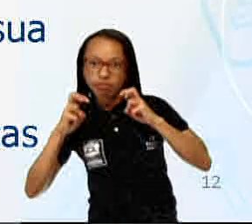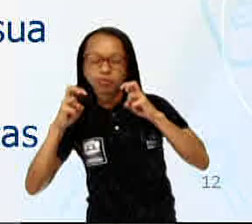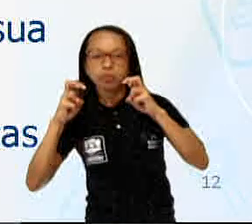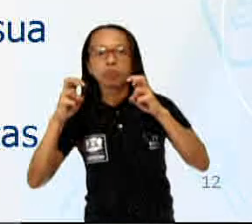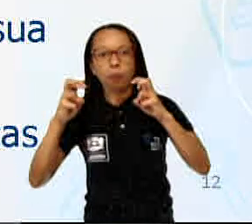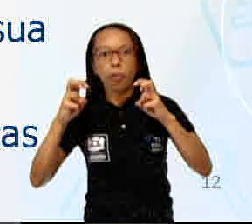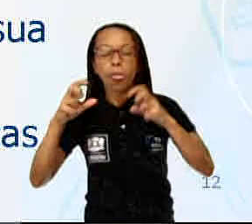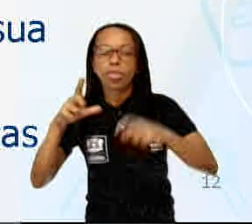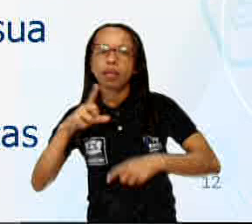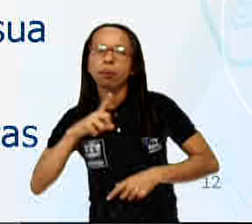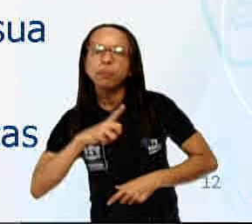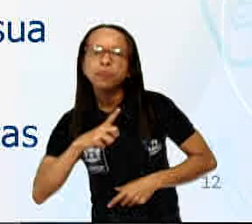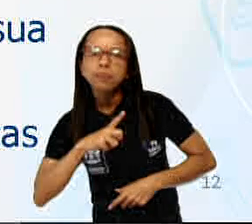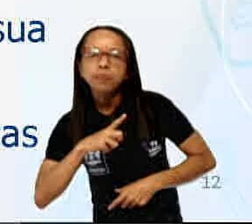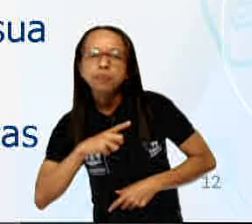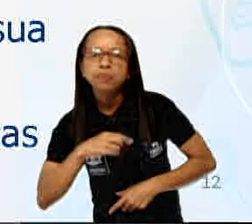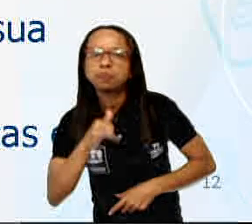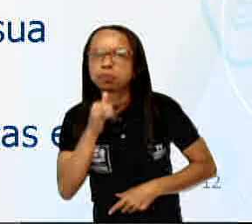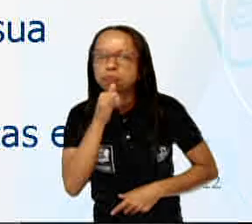temos, por exemplo,